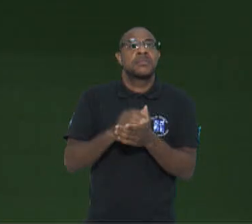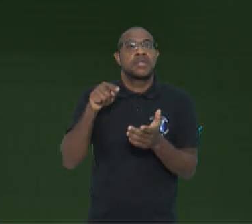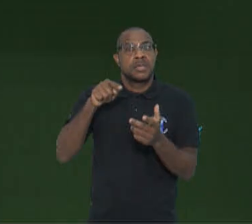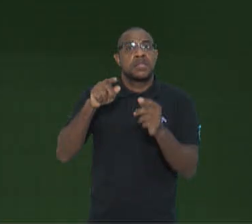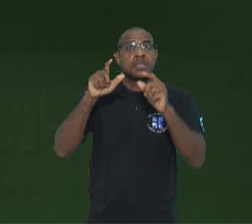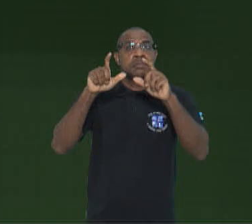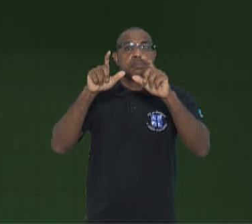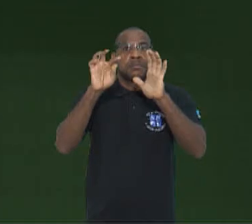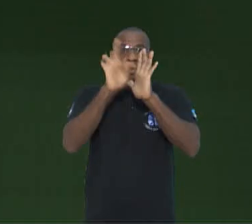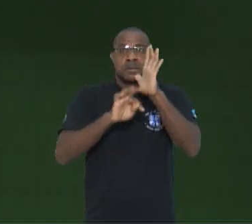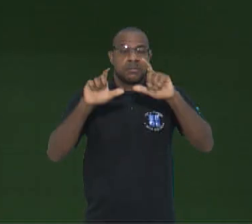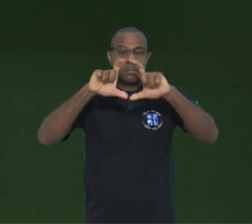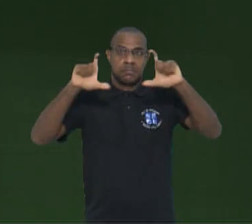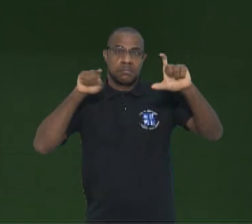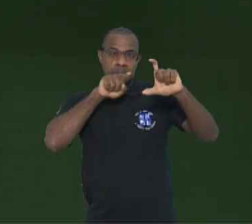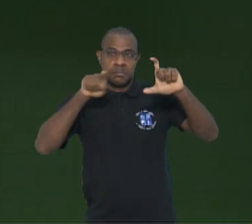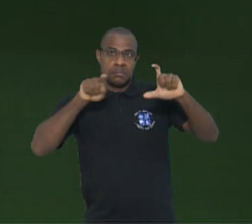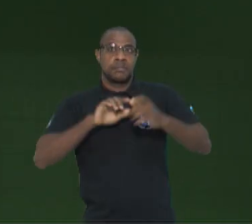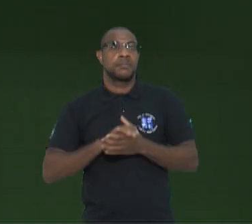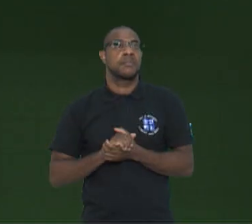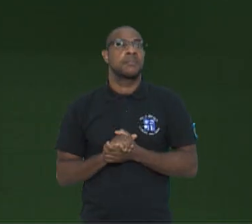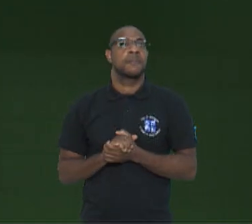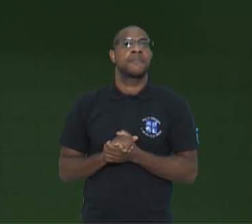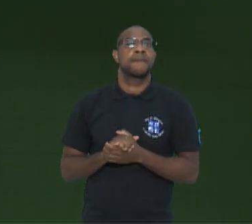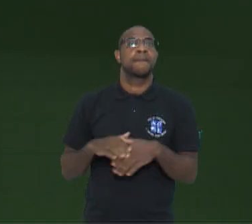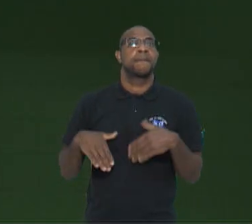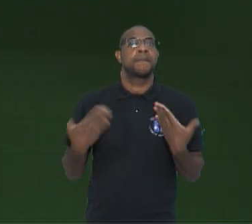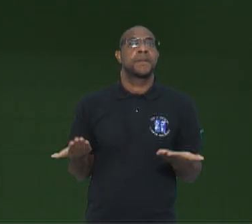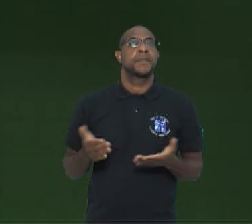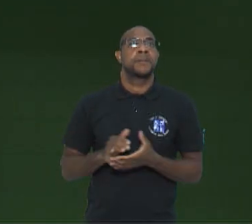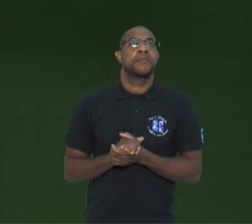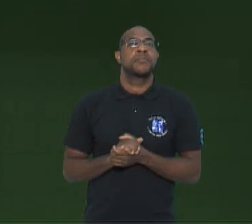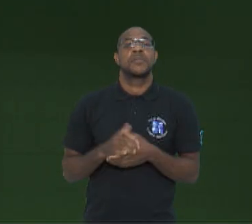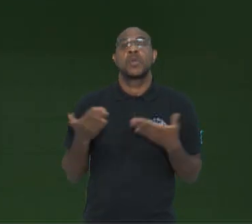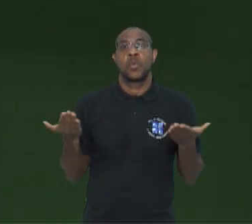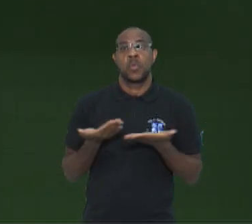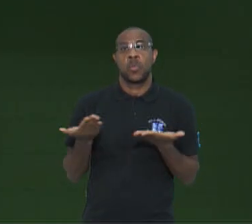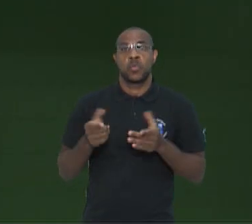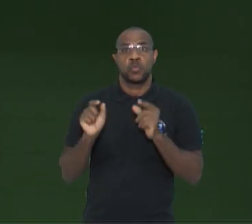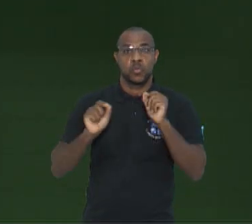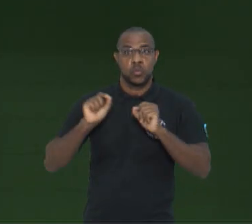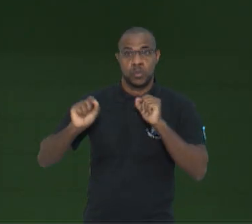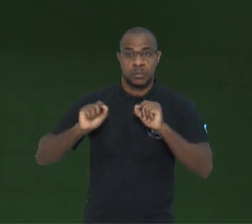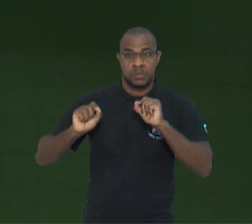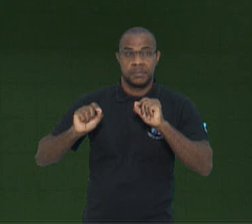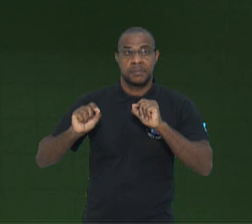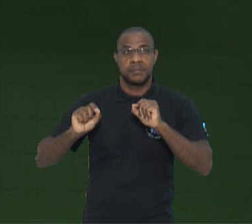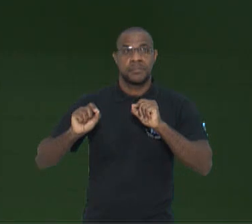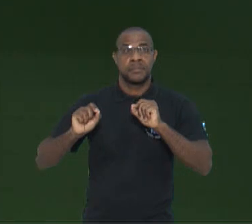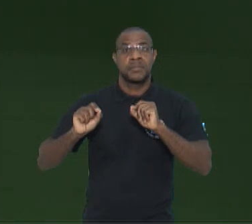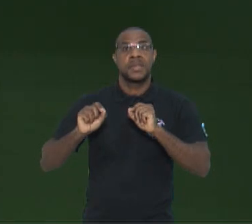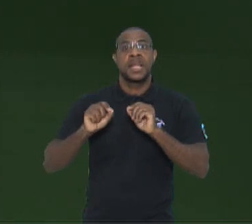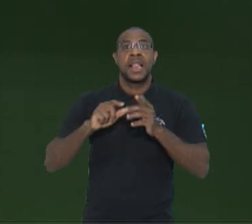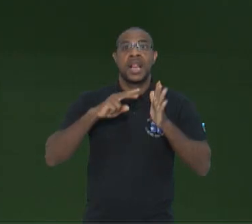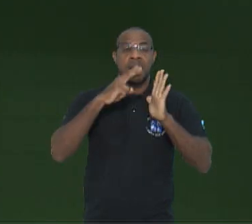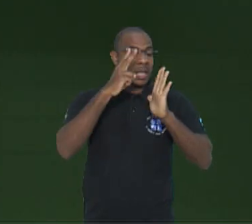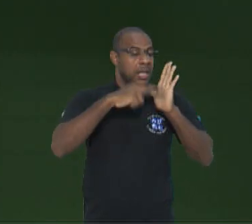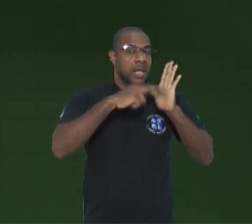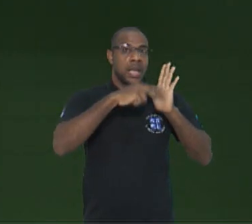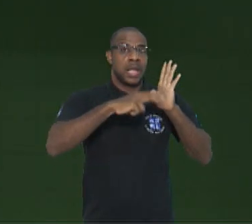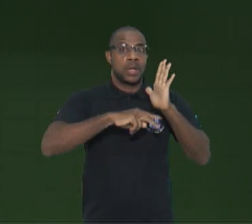texto, ok? Então, o que nós vimos na aula de hoje, né? Lemos